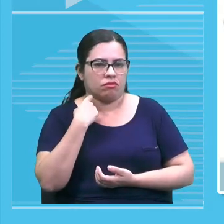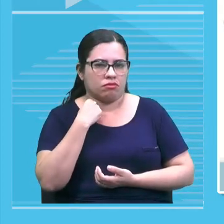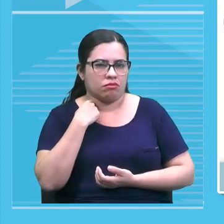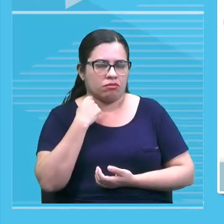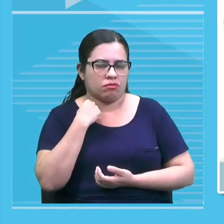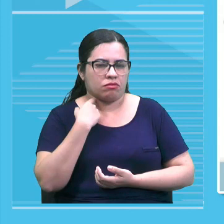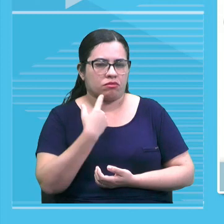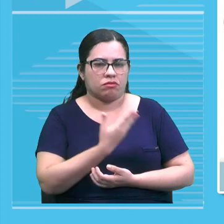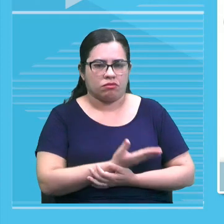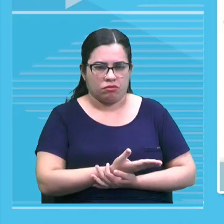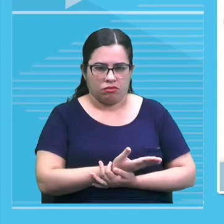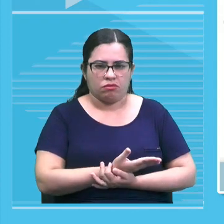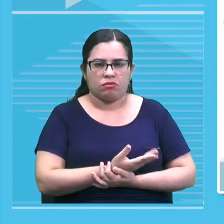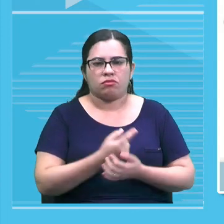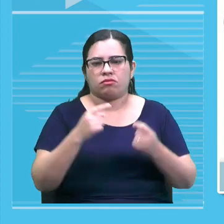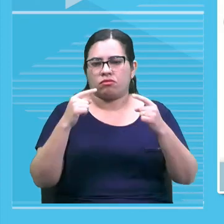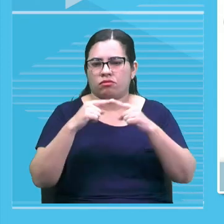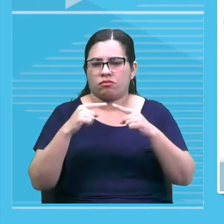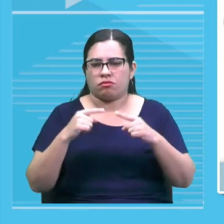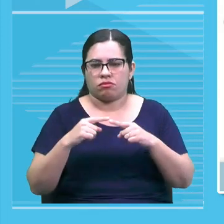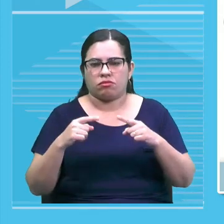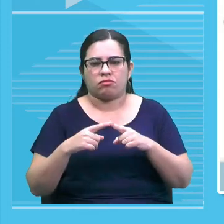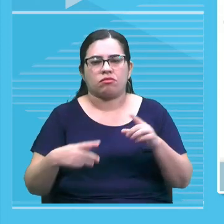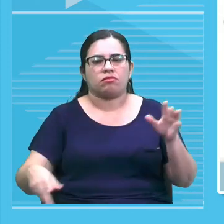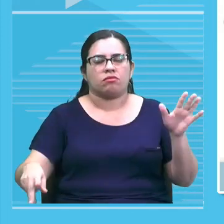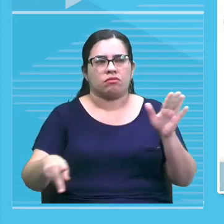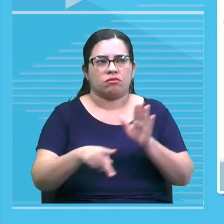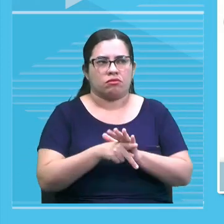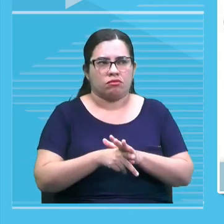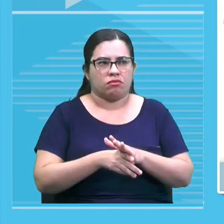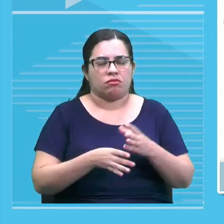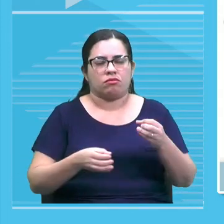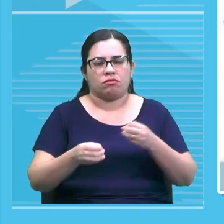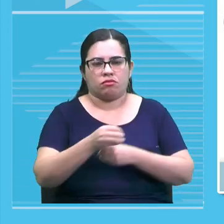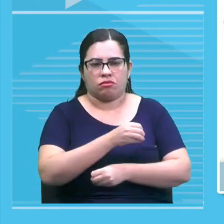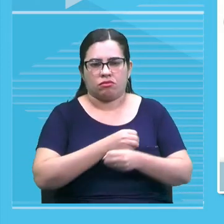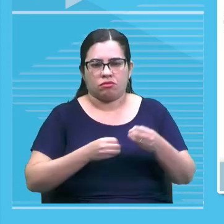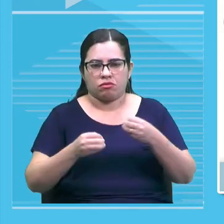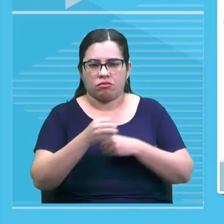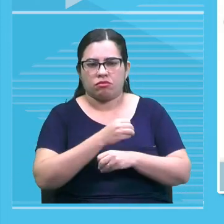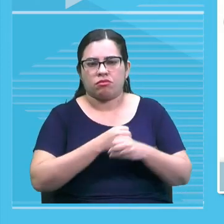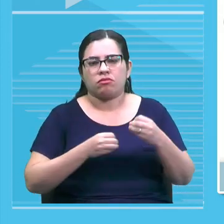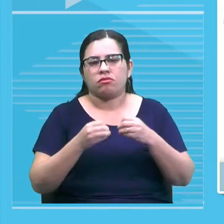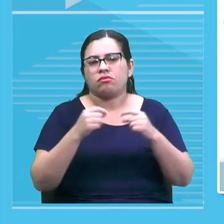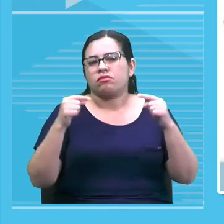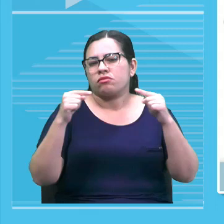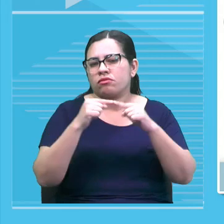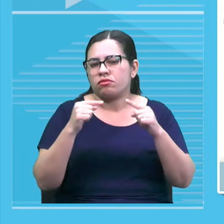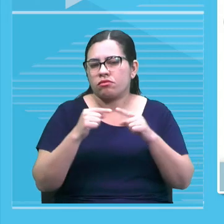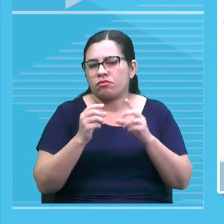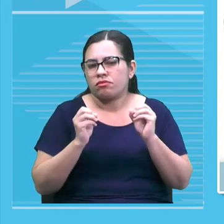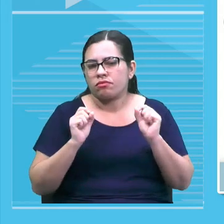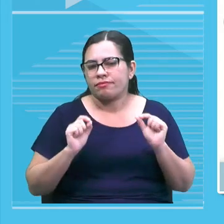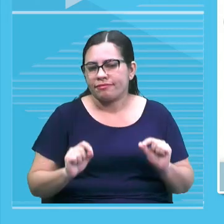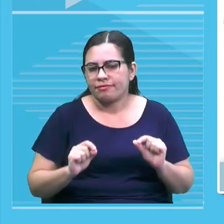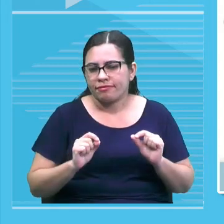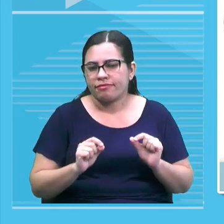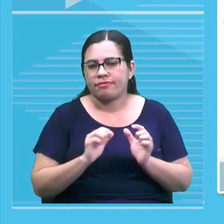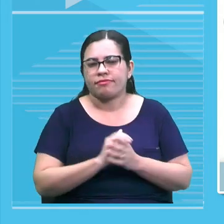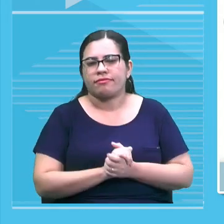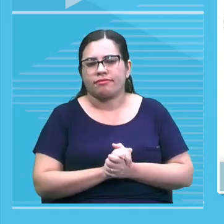você já tem a partícula no movimento que coincide com